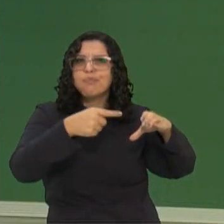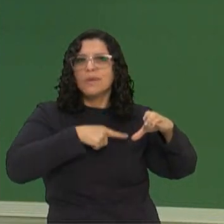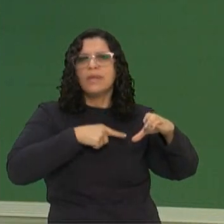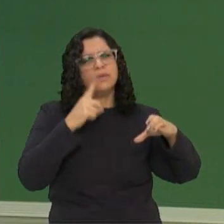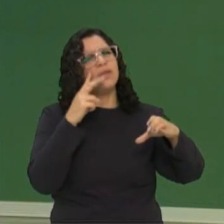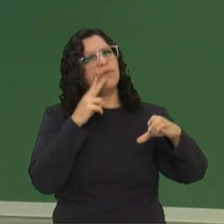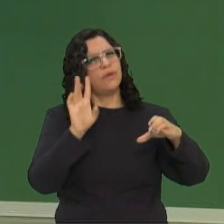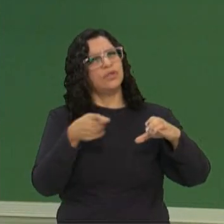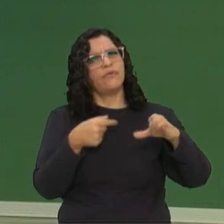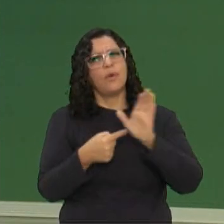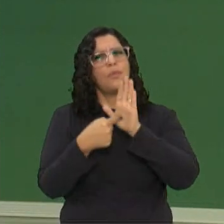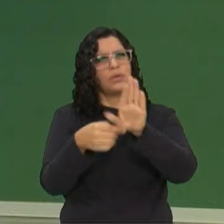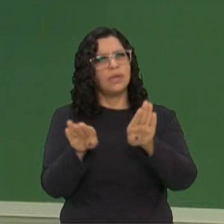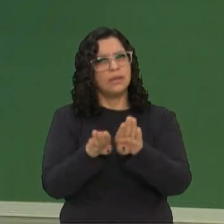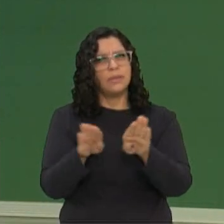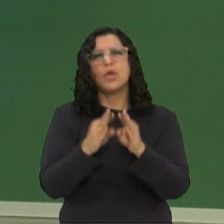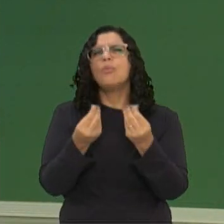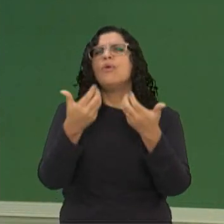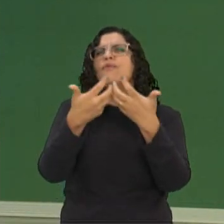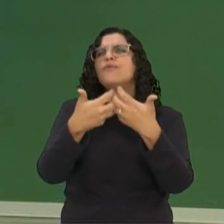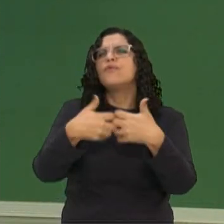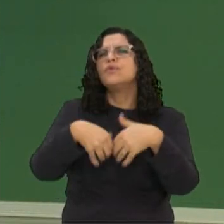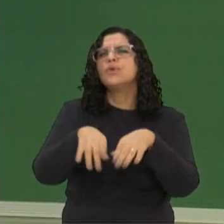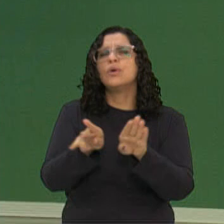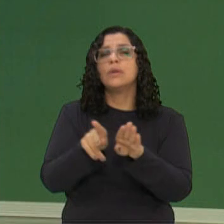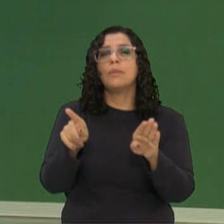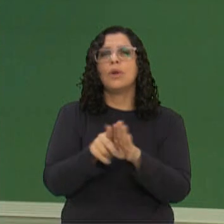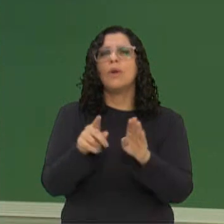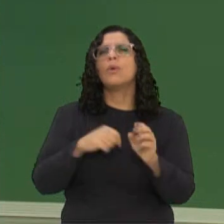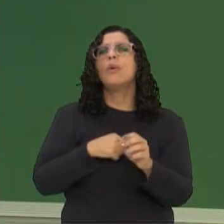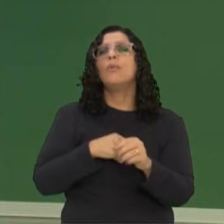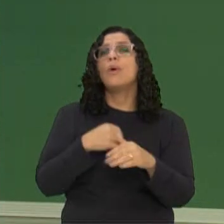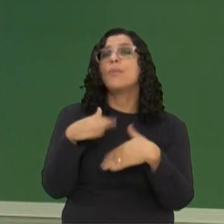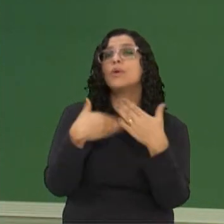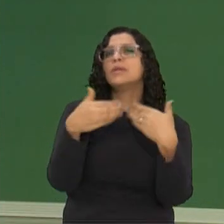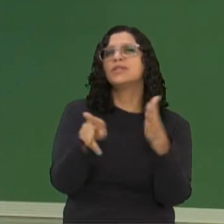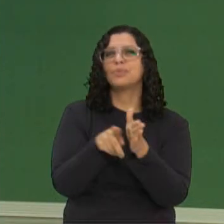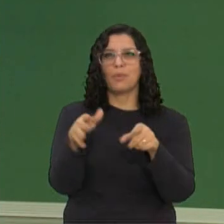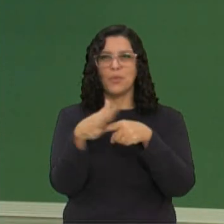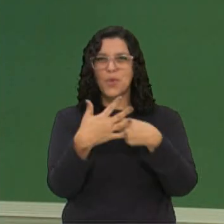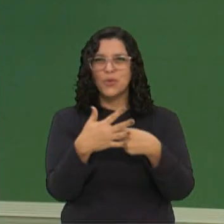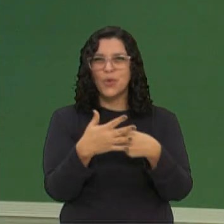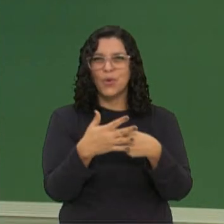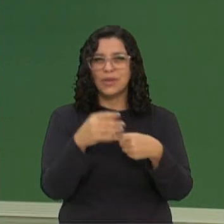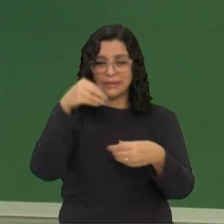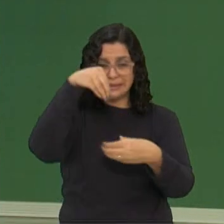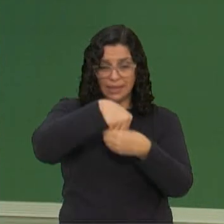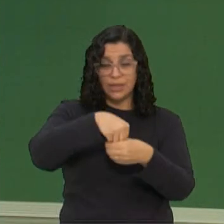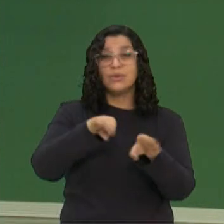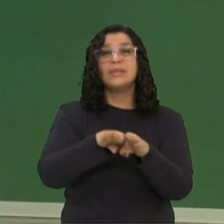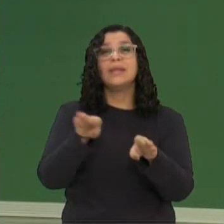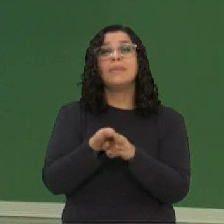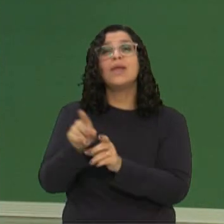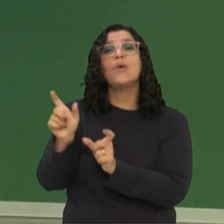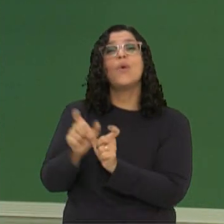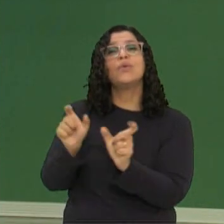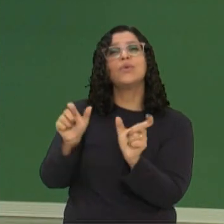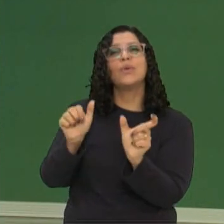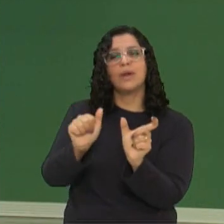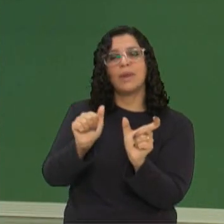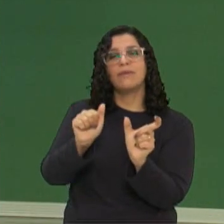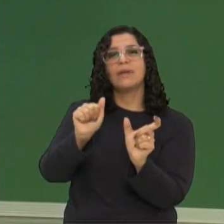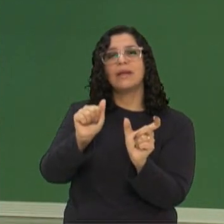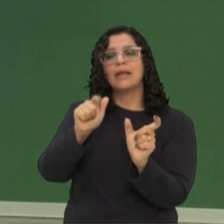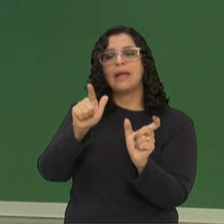sequência nós vamos ver aqui o funcionamento como é que processa o motor, né? E o alternador, o gerador.